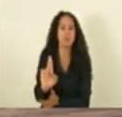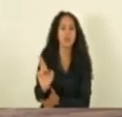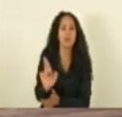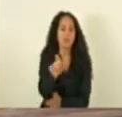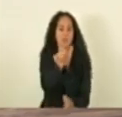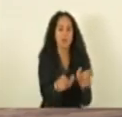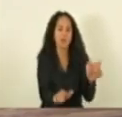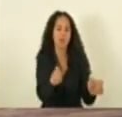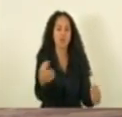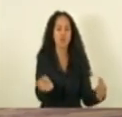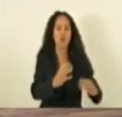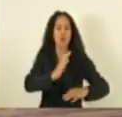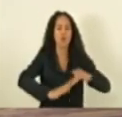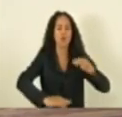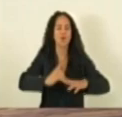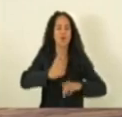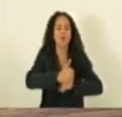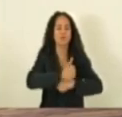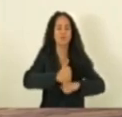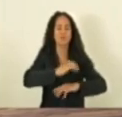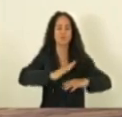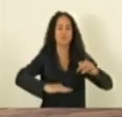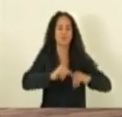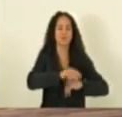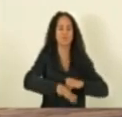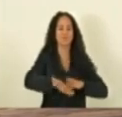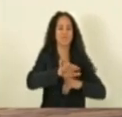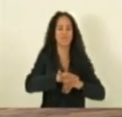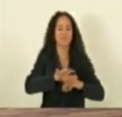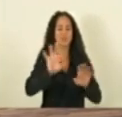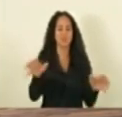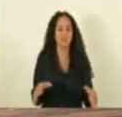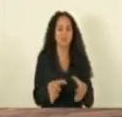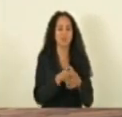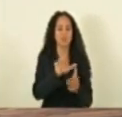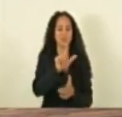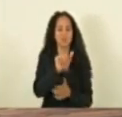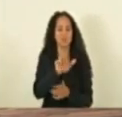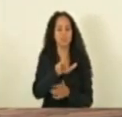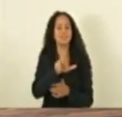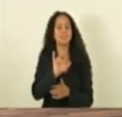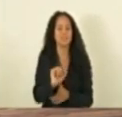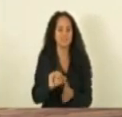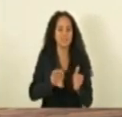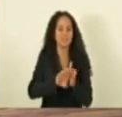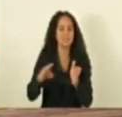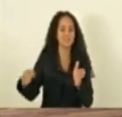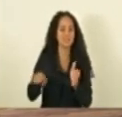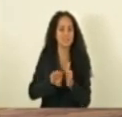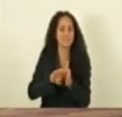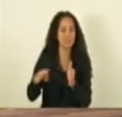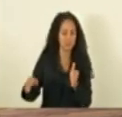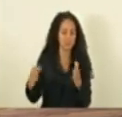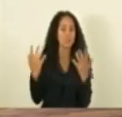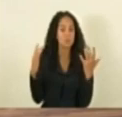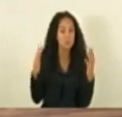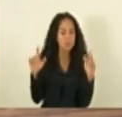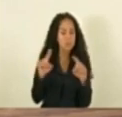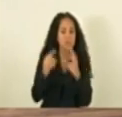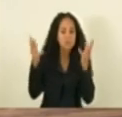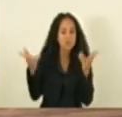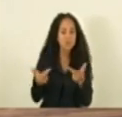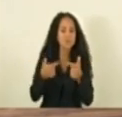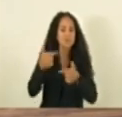de novos talentos, de novos profissionais na lira mateense de São Mateus. E quero parabenizar a lira pelo